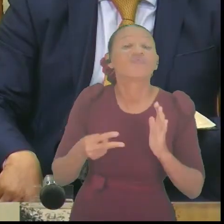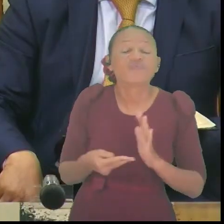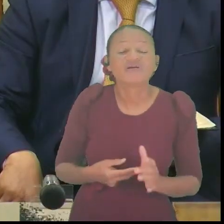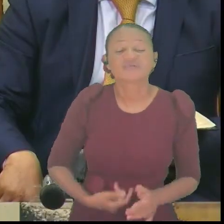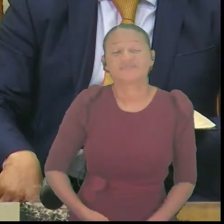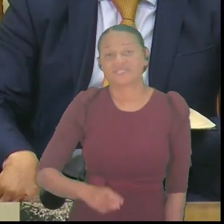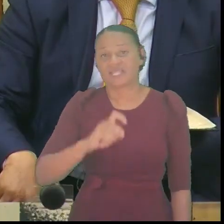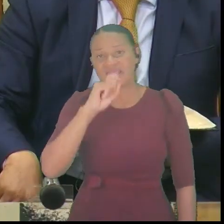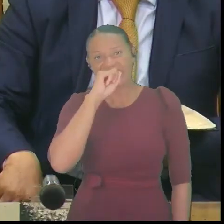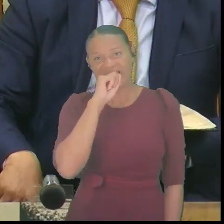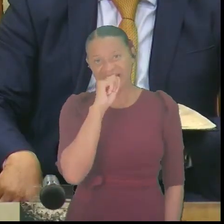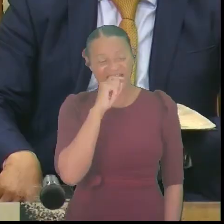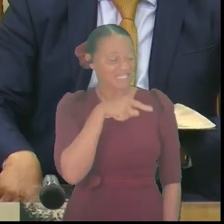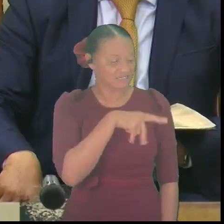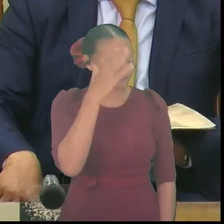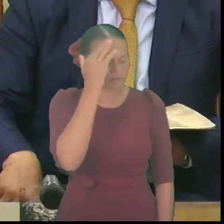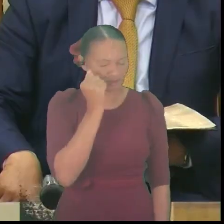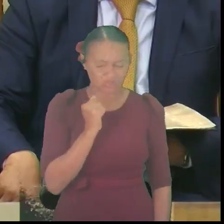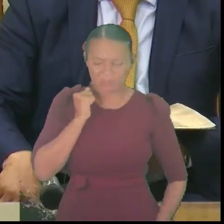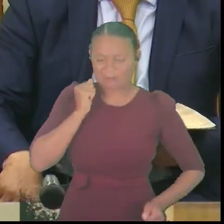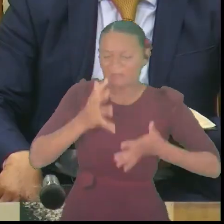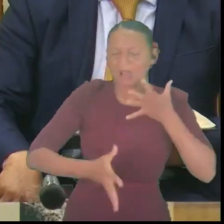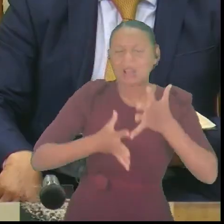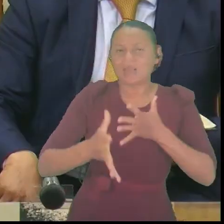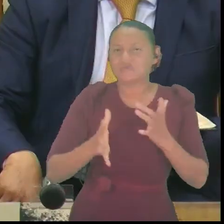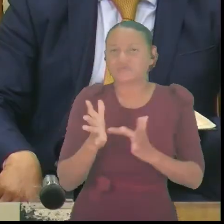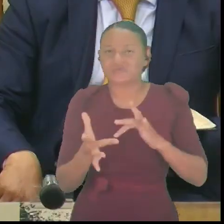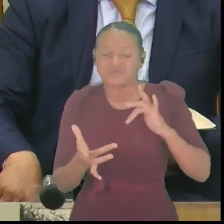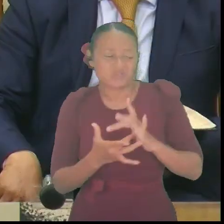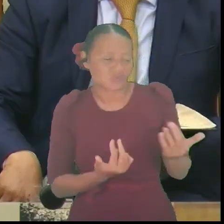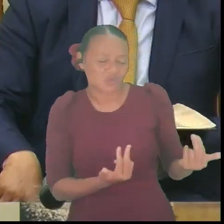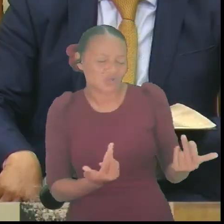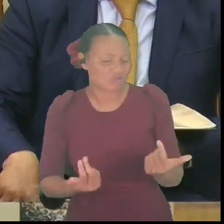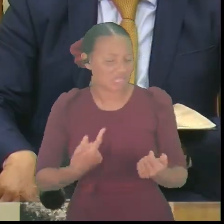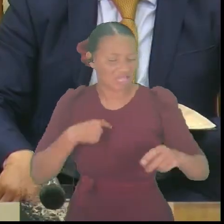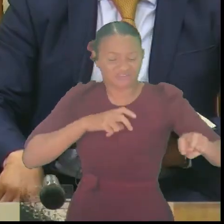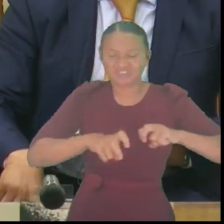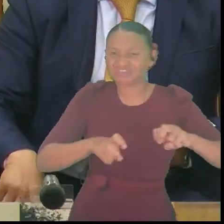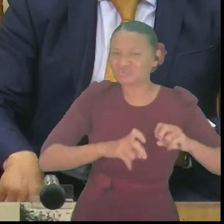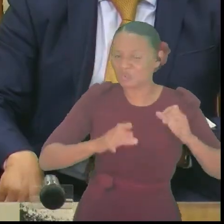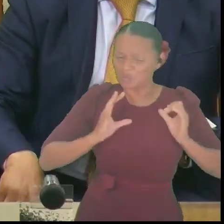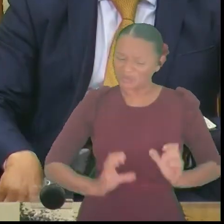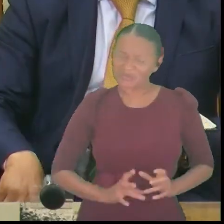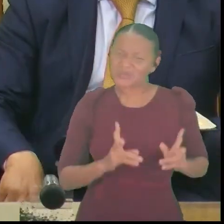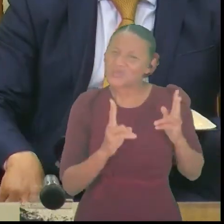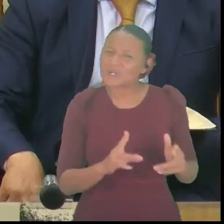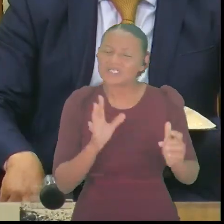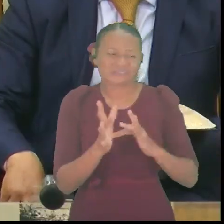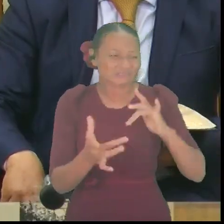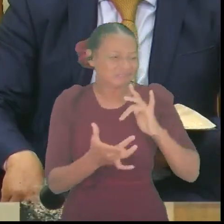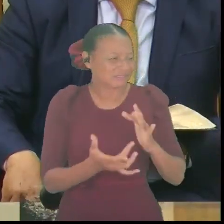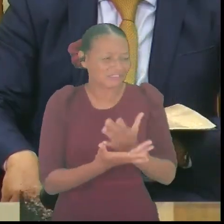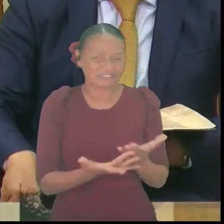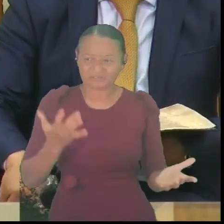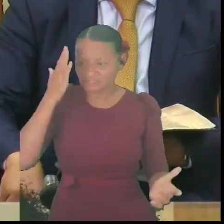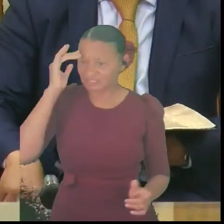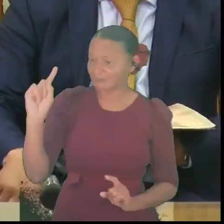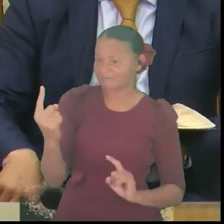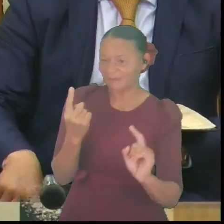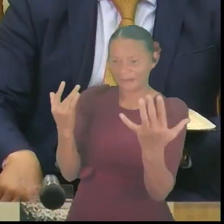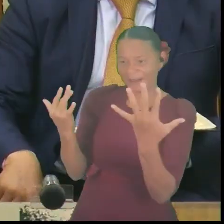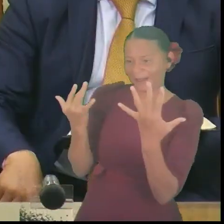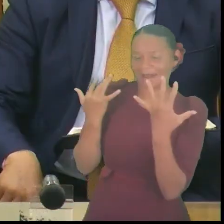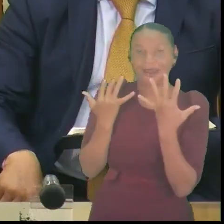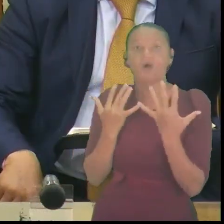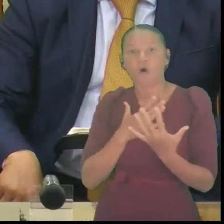porque eles não sabiam falar como Jesus falava, eles não conseguiam agir como Jesus agia, eles não conseguiam lidar com as pessoas como Jesus